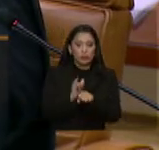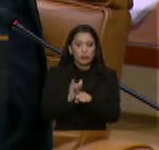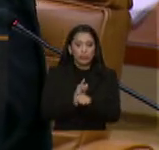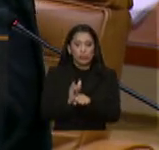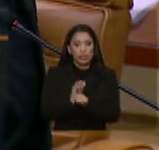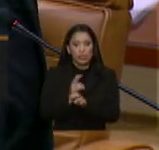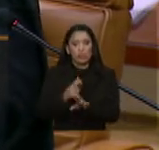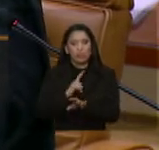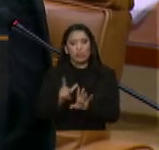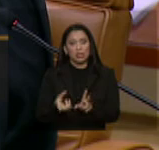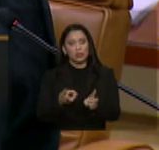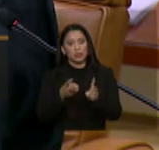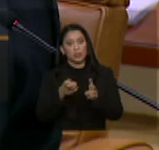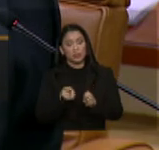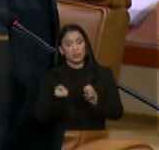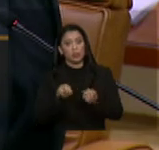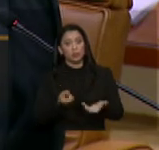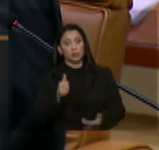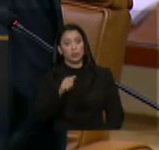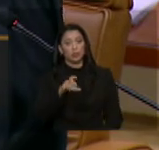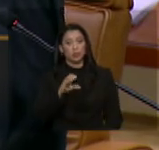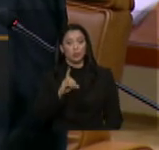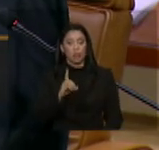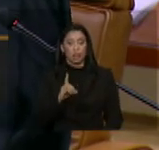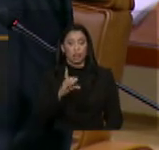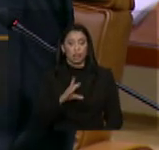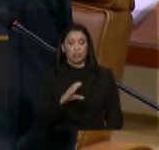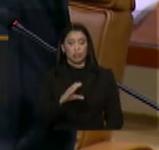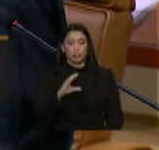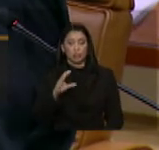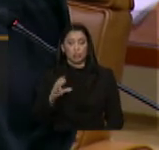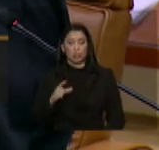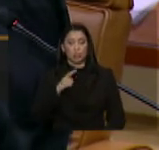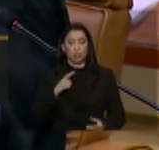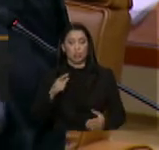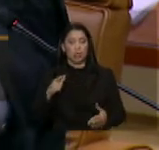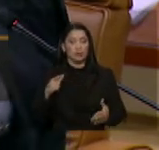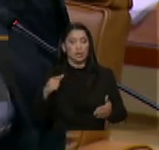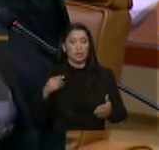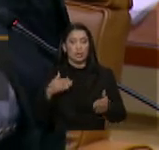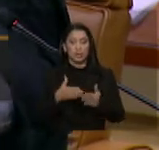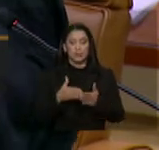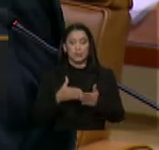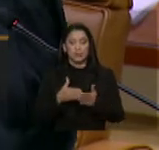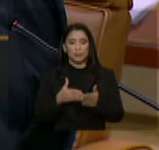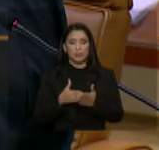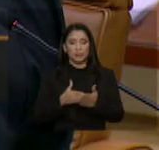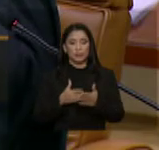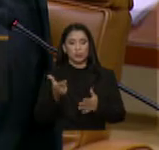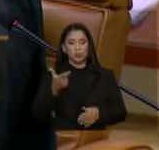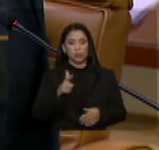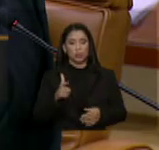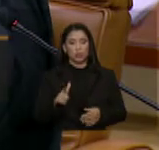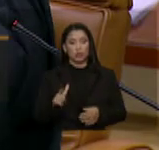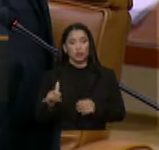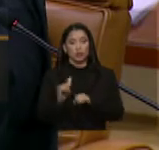um verniz é uma ação declaratória Na tentativa é de impedir outros métodos